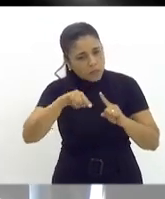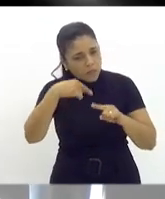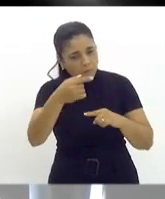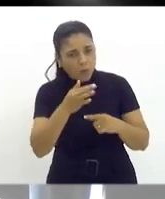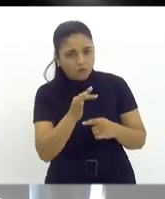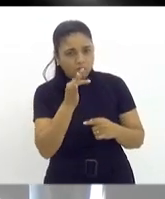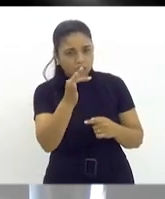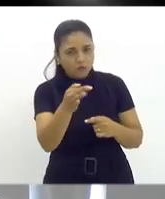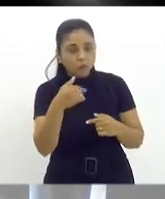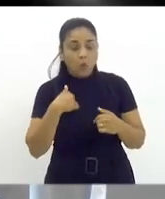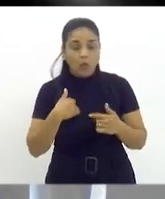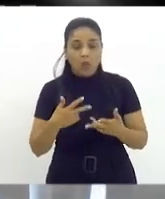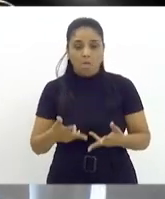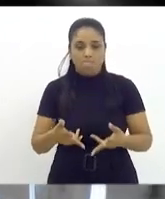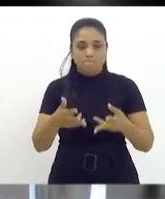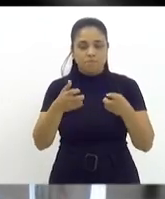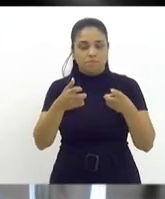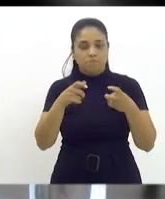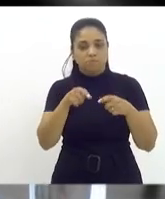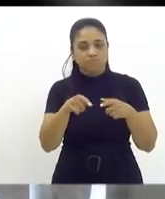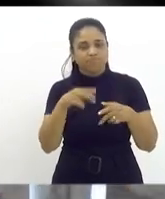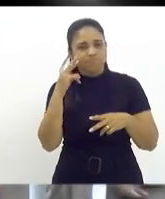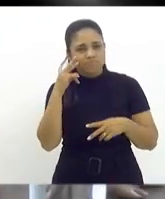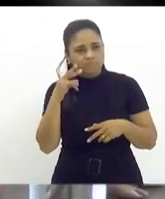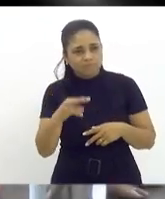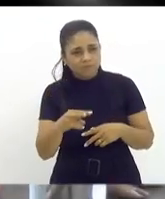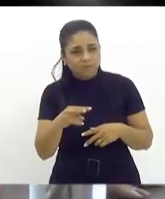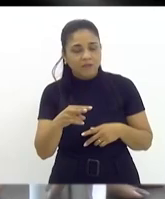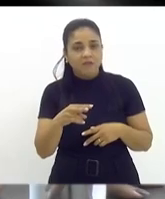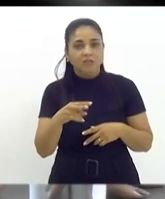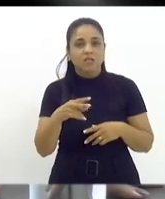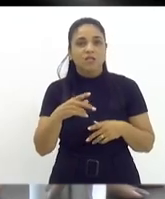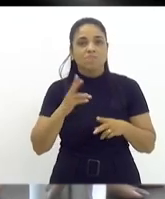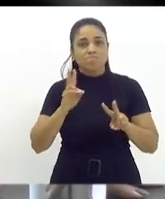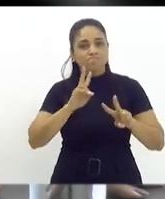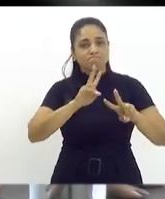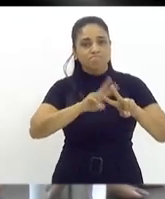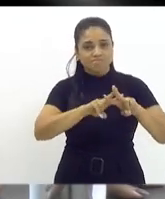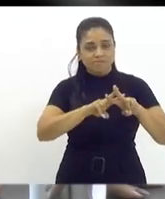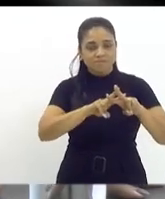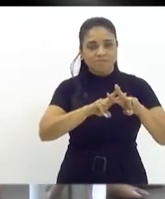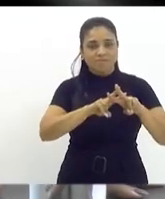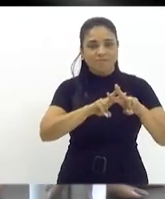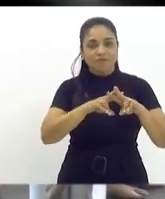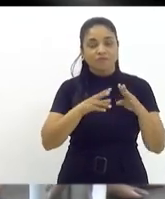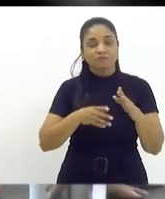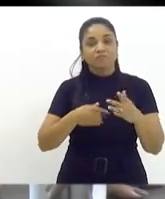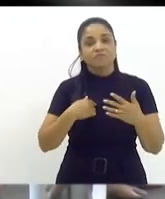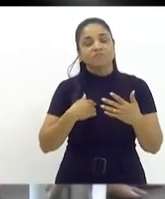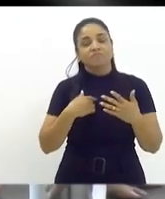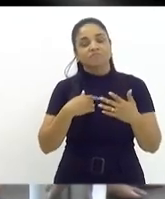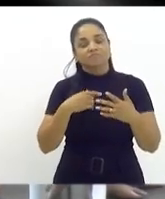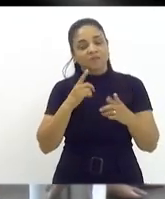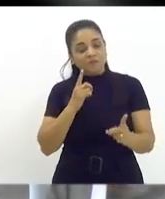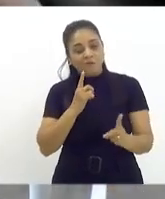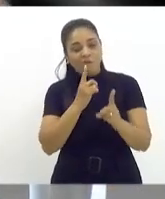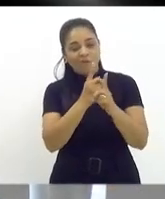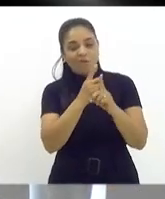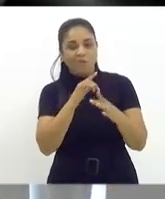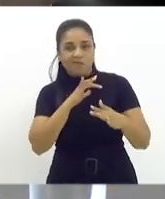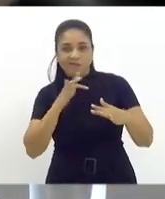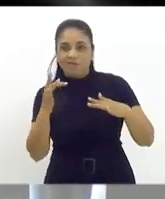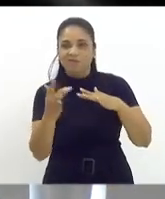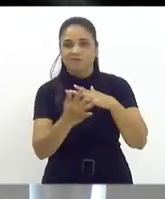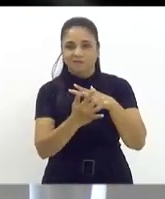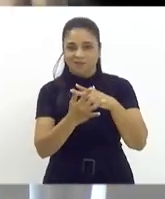Eu assisti condenações com base em fotos retiradas de redes sociais e a mídia nos diz isso né